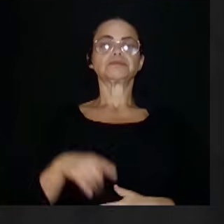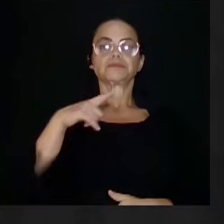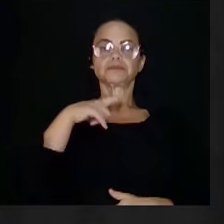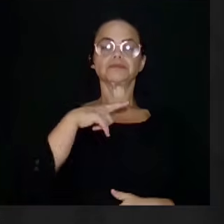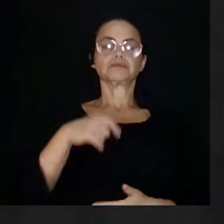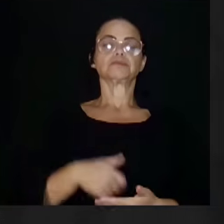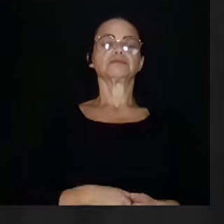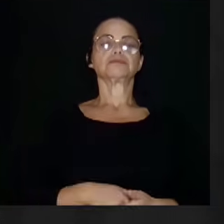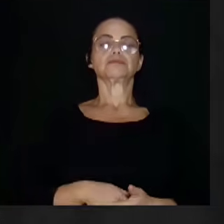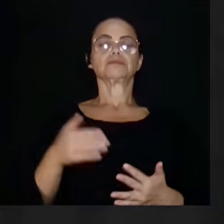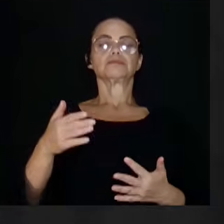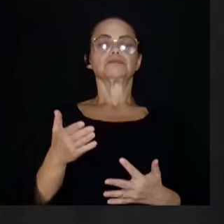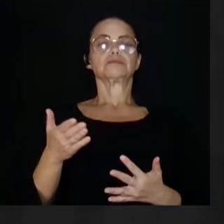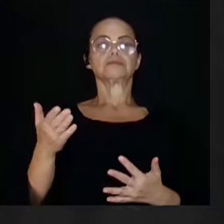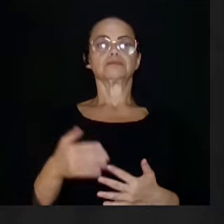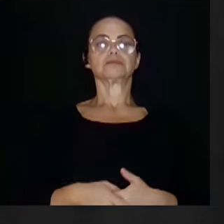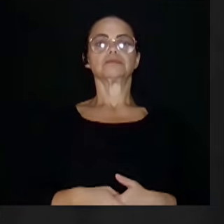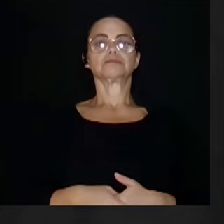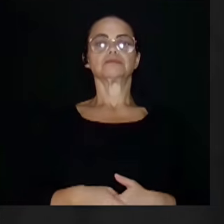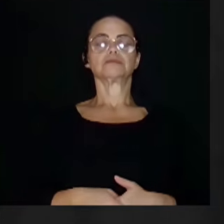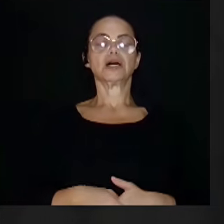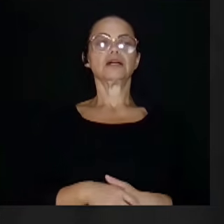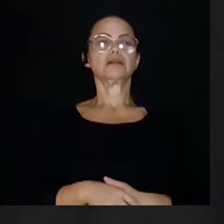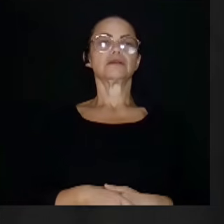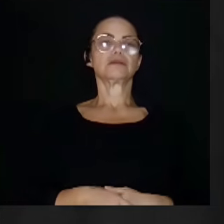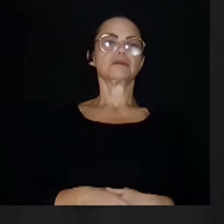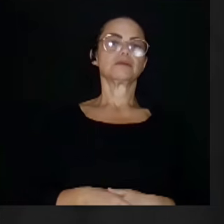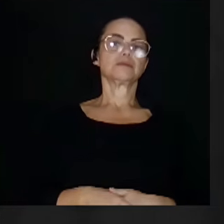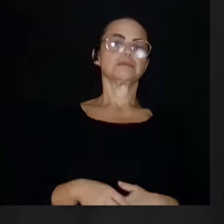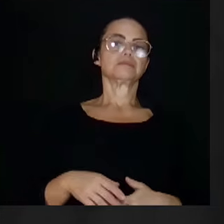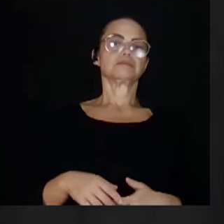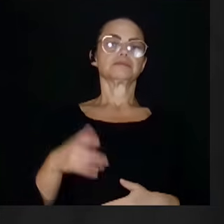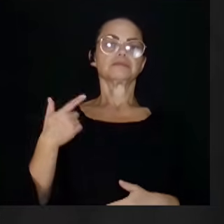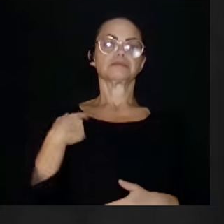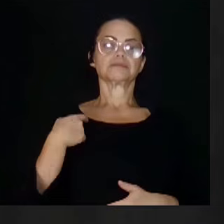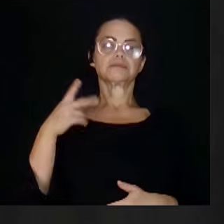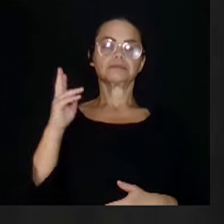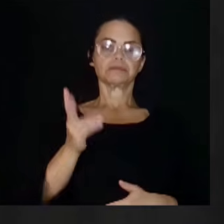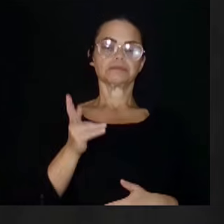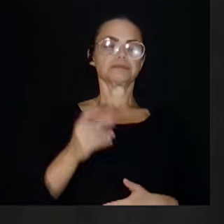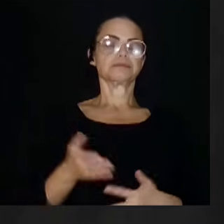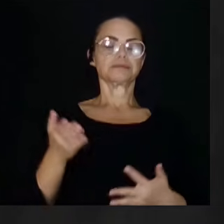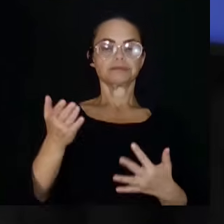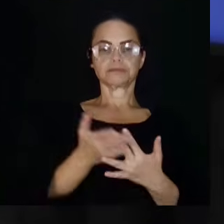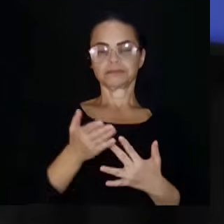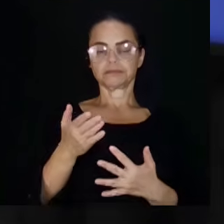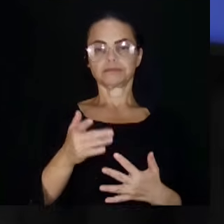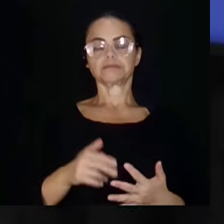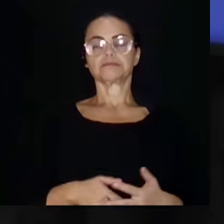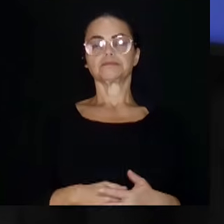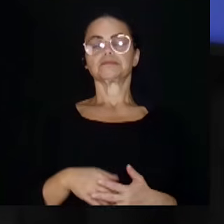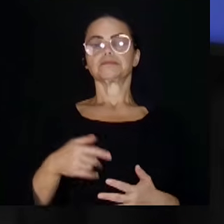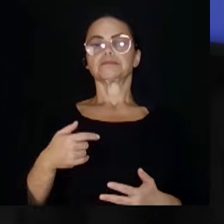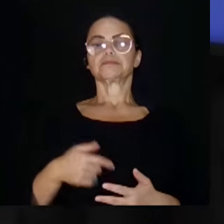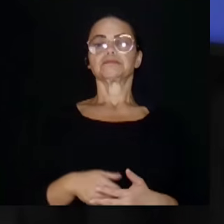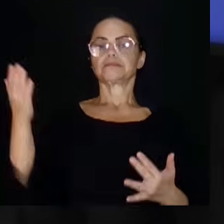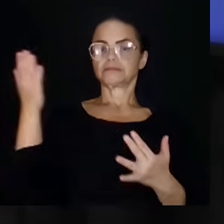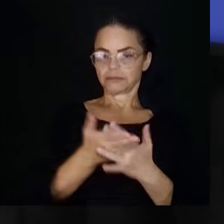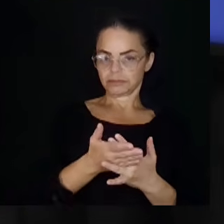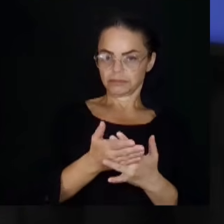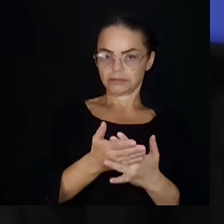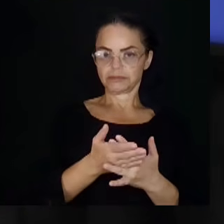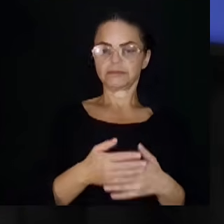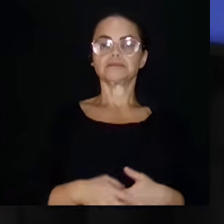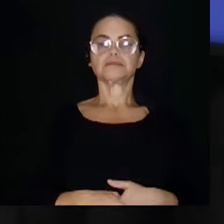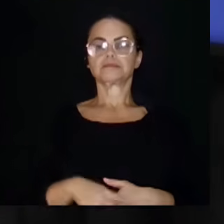vida, mas eu nunca parei. Isso é o melhor. Tereza, falando em pausas, a tua história com